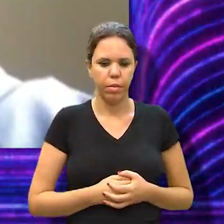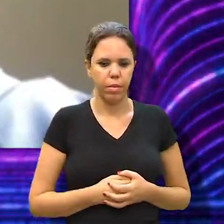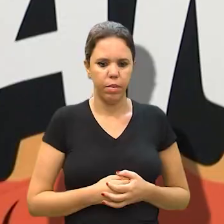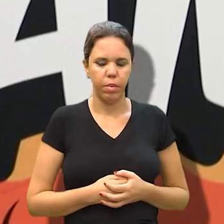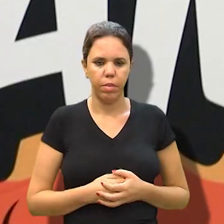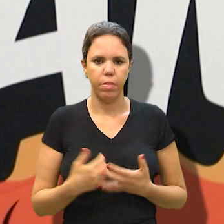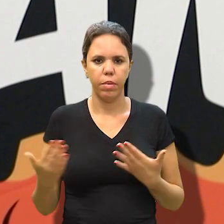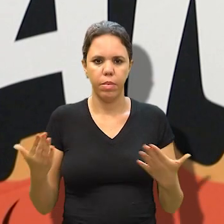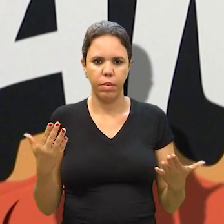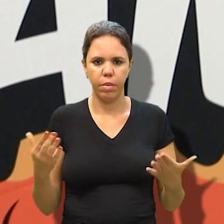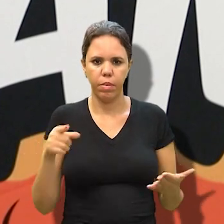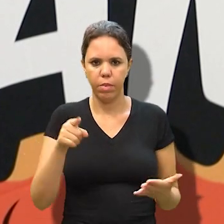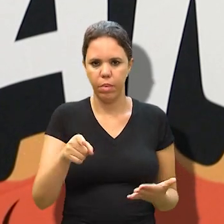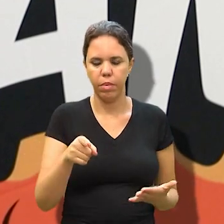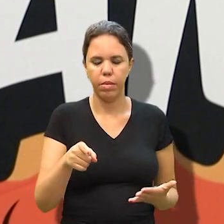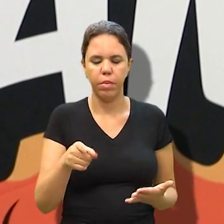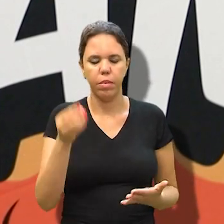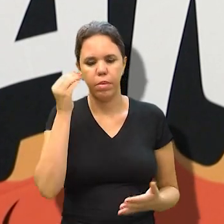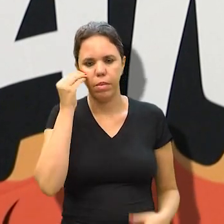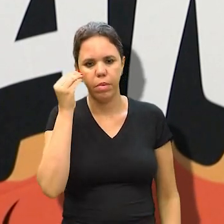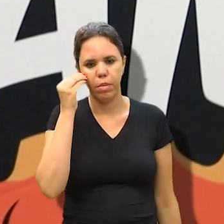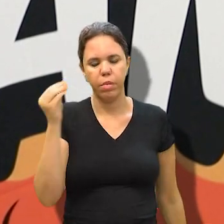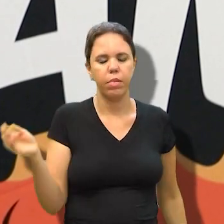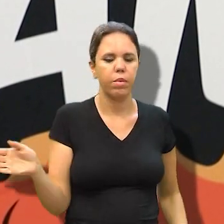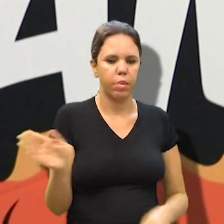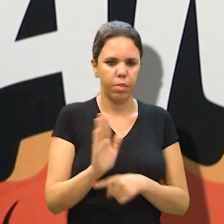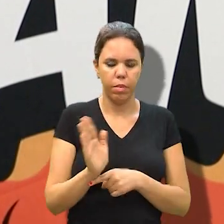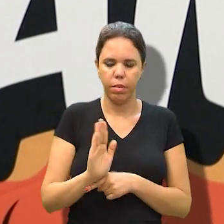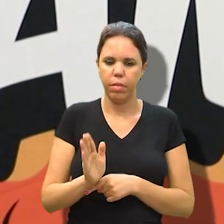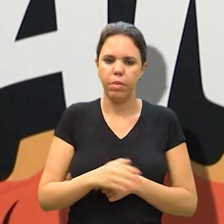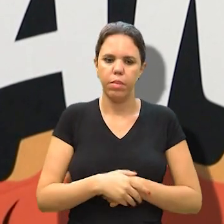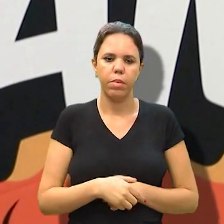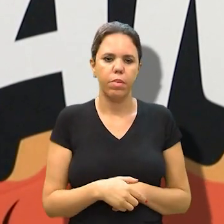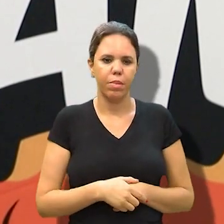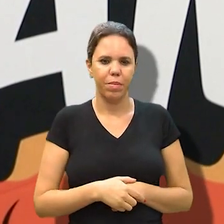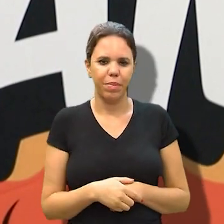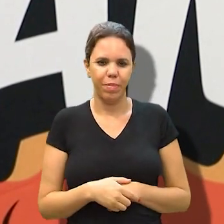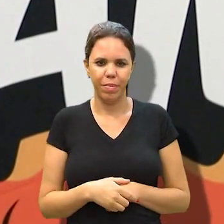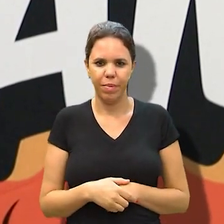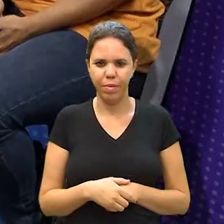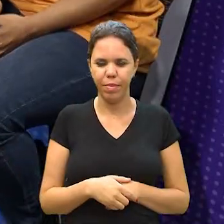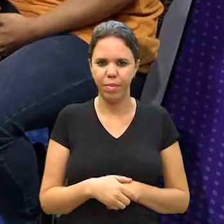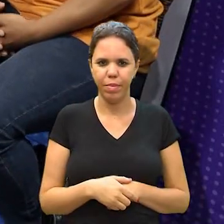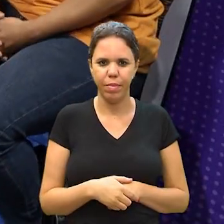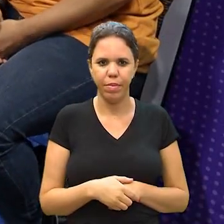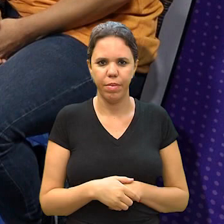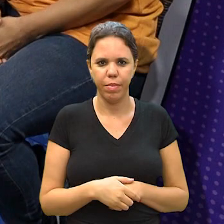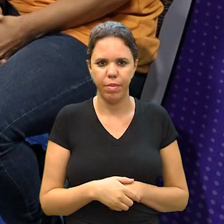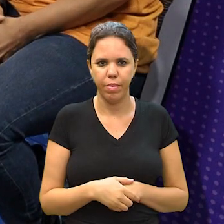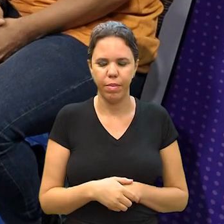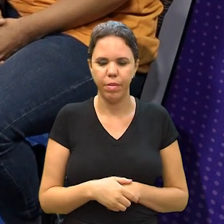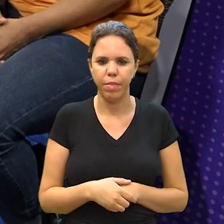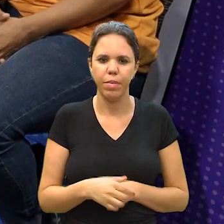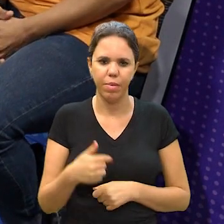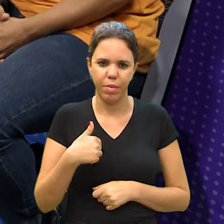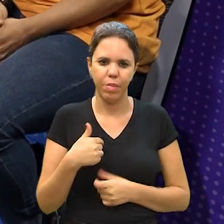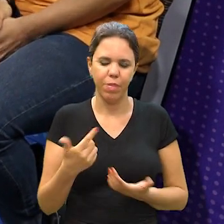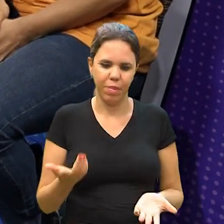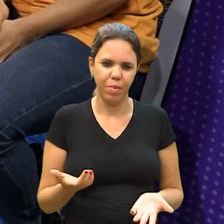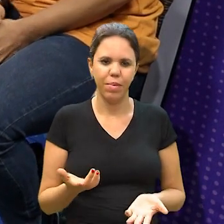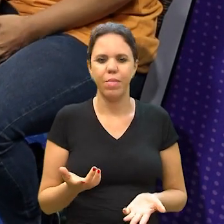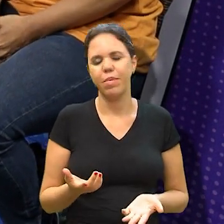lançados. E de qual fonte você bebeu, né? De filmes e séries? De que elixir